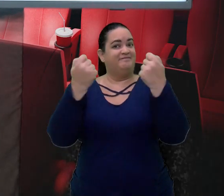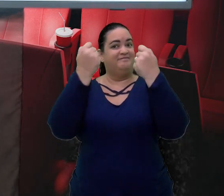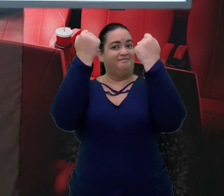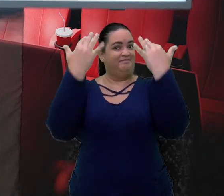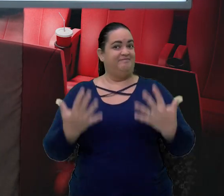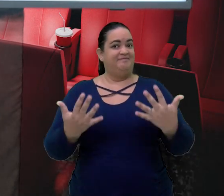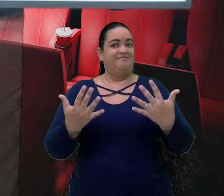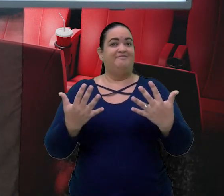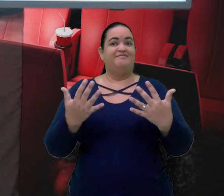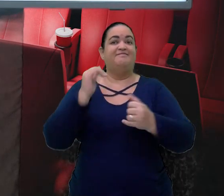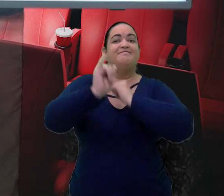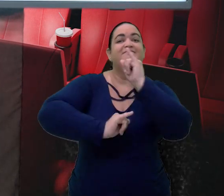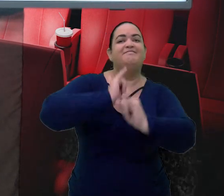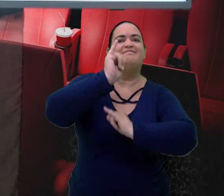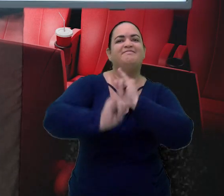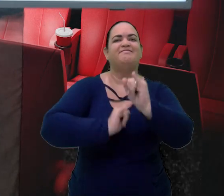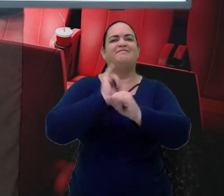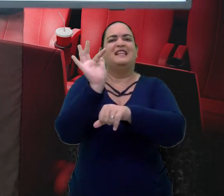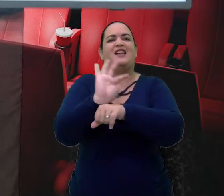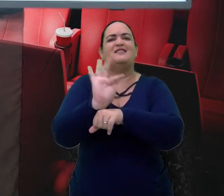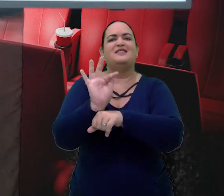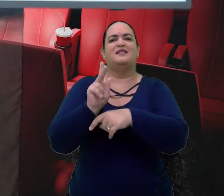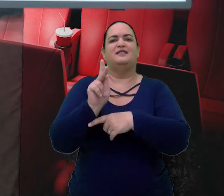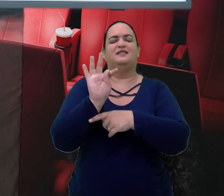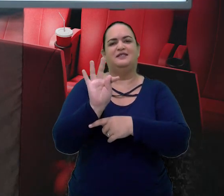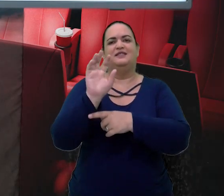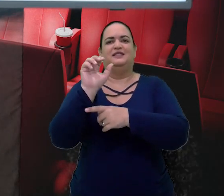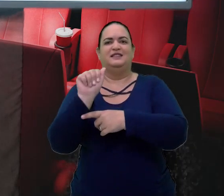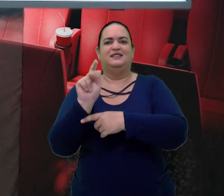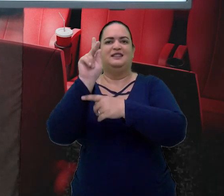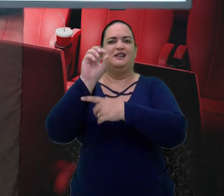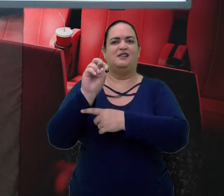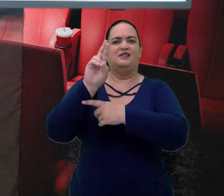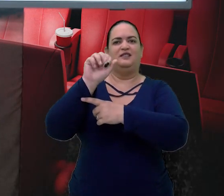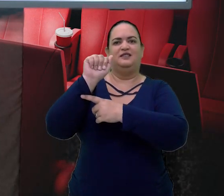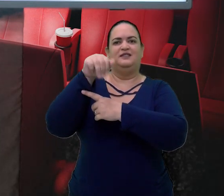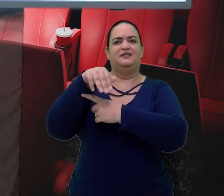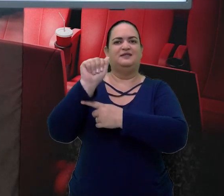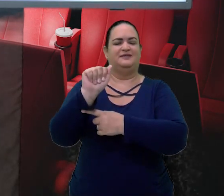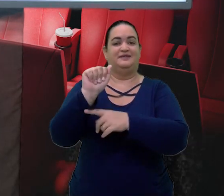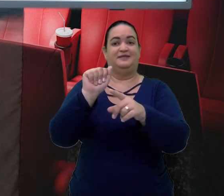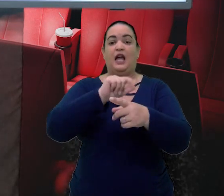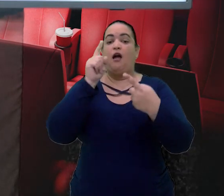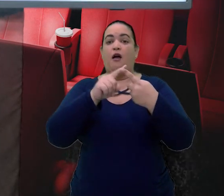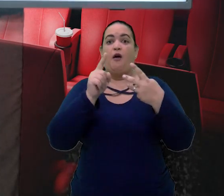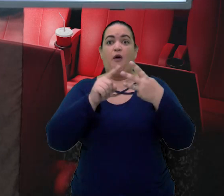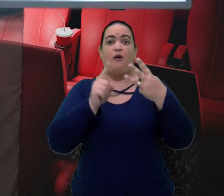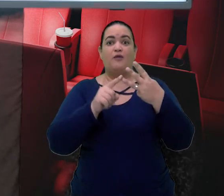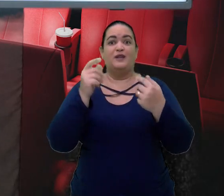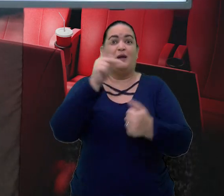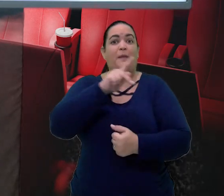Cinema Tacorama com a disciplina de arte. E os professores colaboradores foram professora Eliane